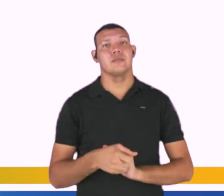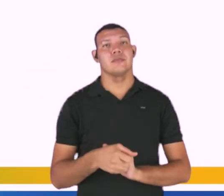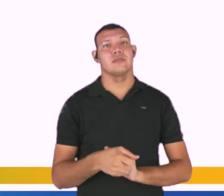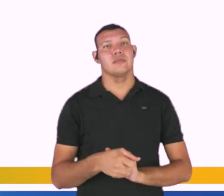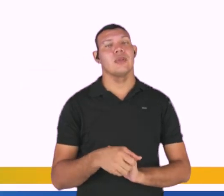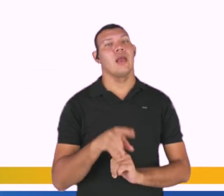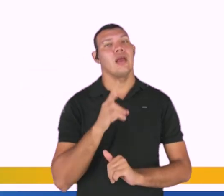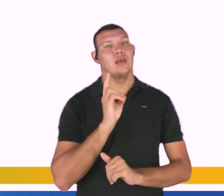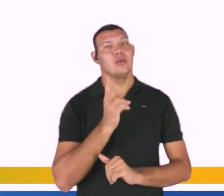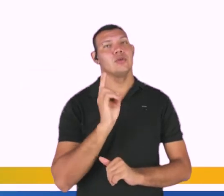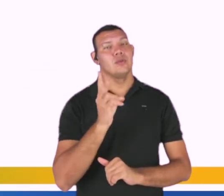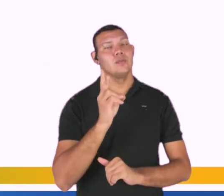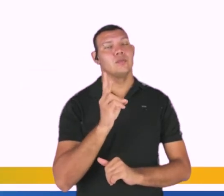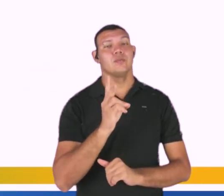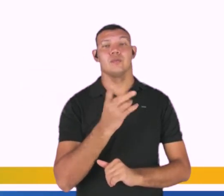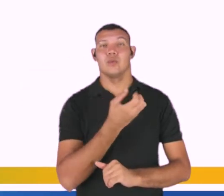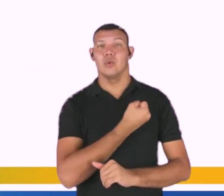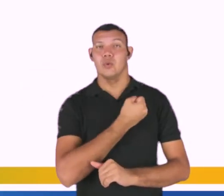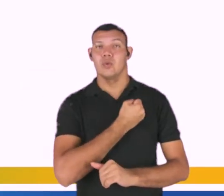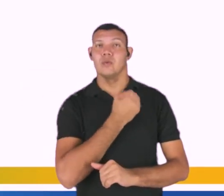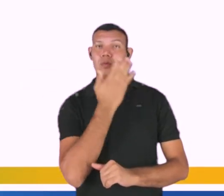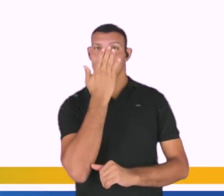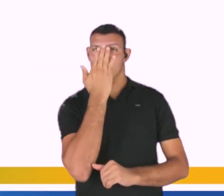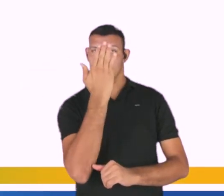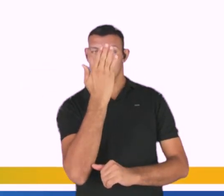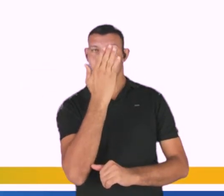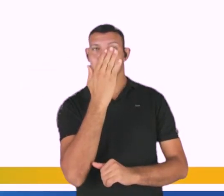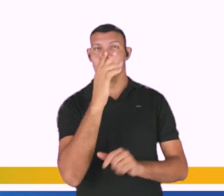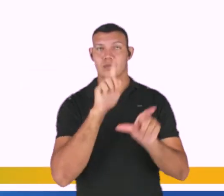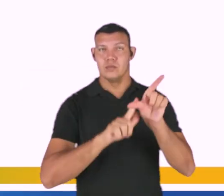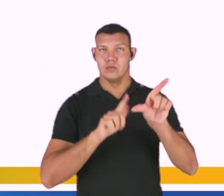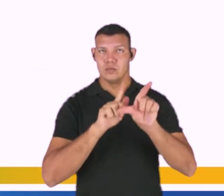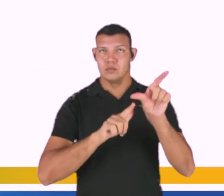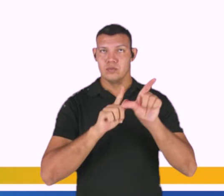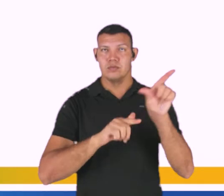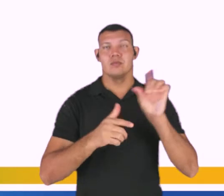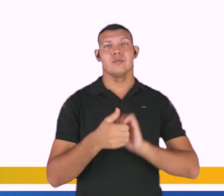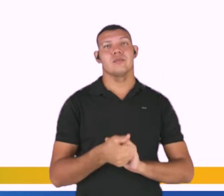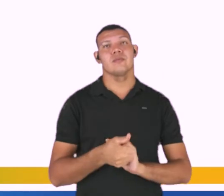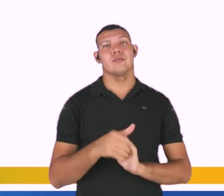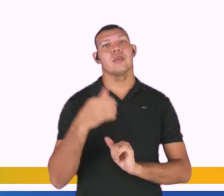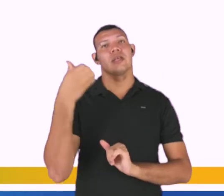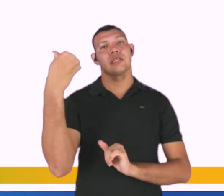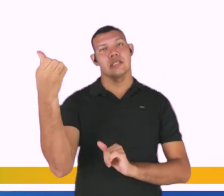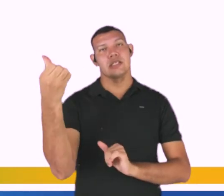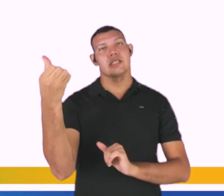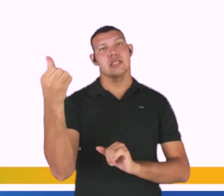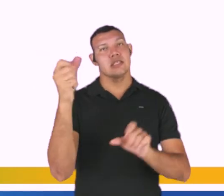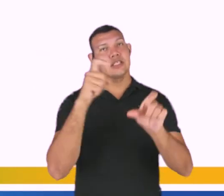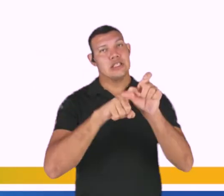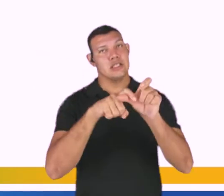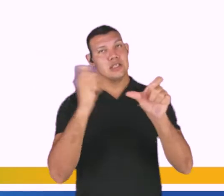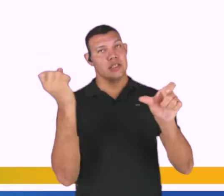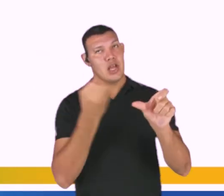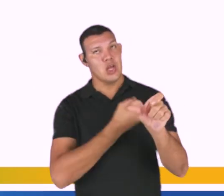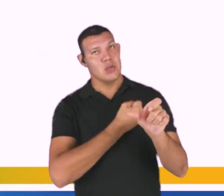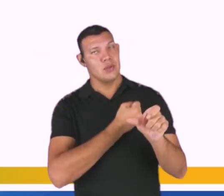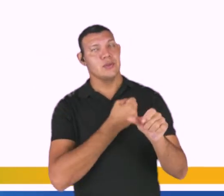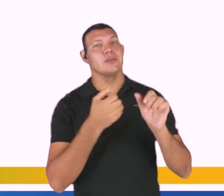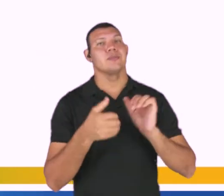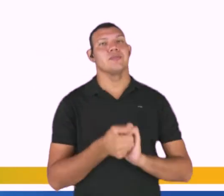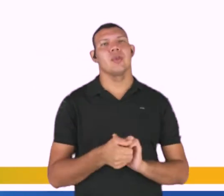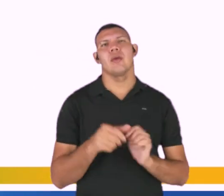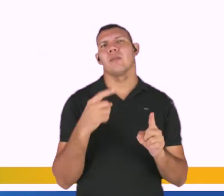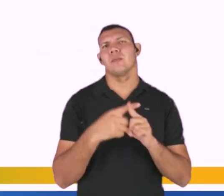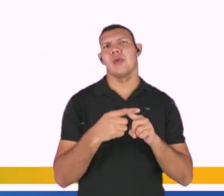essa parte que está posterior a essa linha vertical é o 6 E aí vocês vão já perceber porque nós colocamos